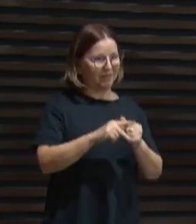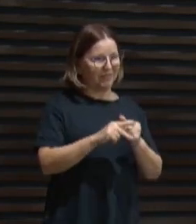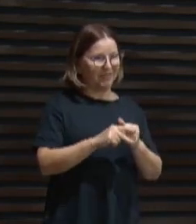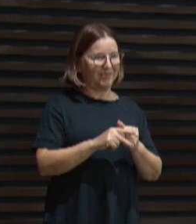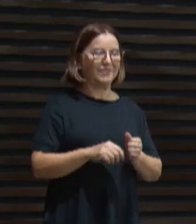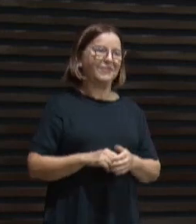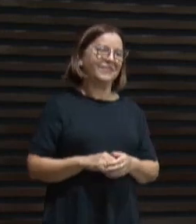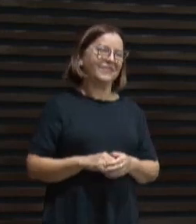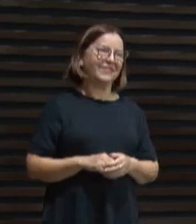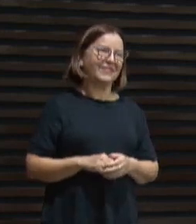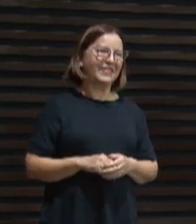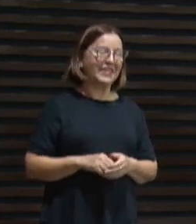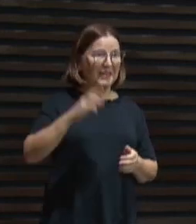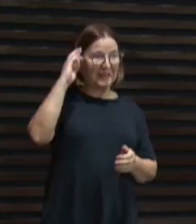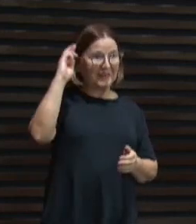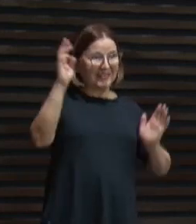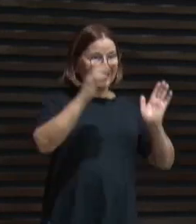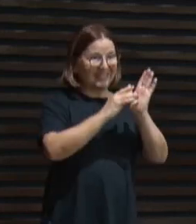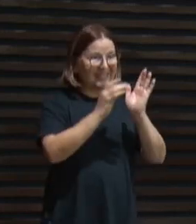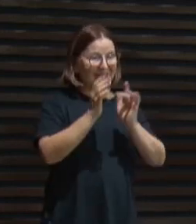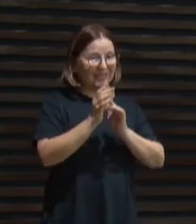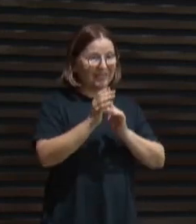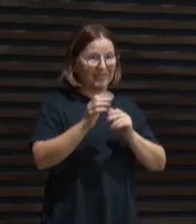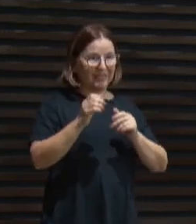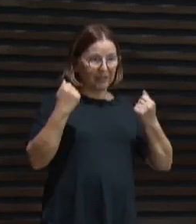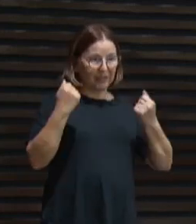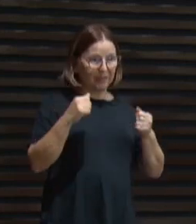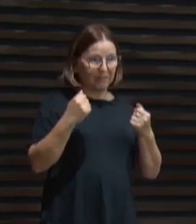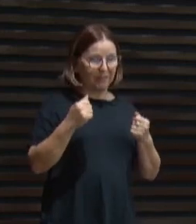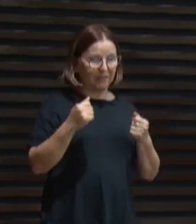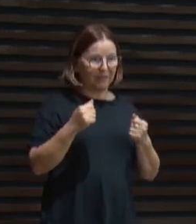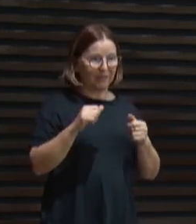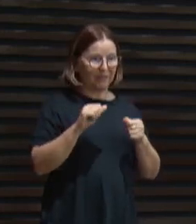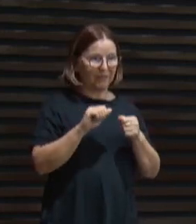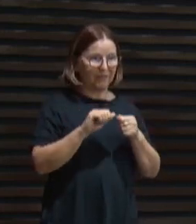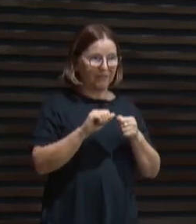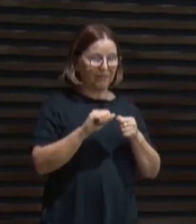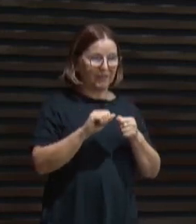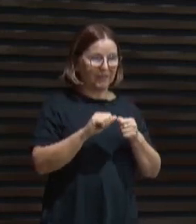E o Senhor teve que fazer um encontro pessoal para ele.